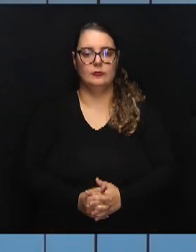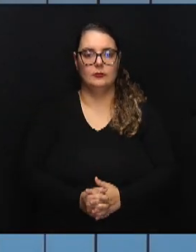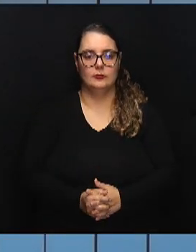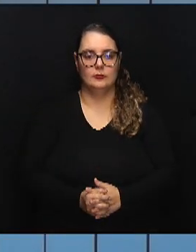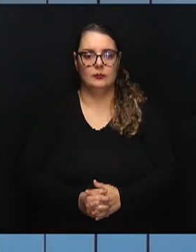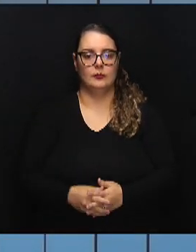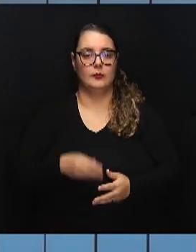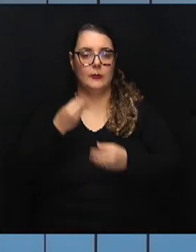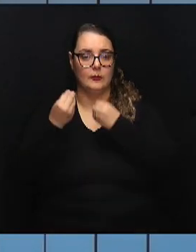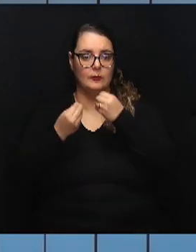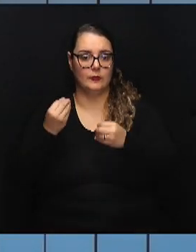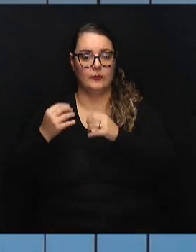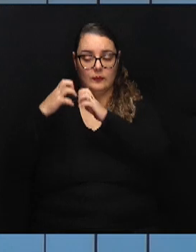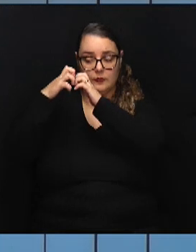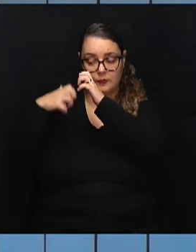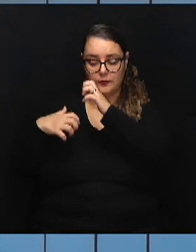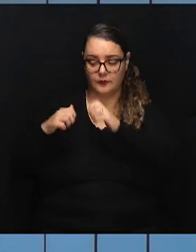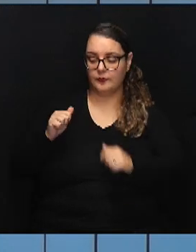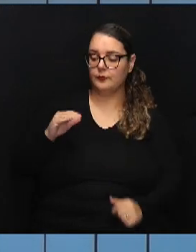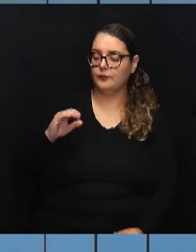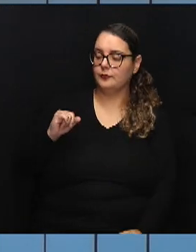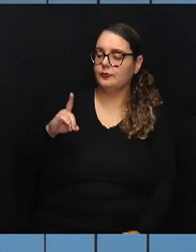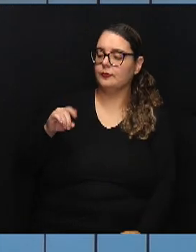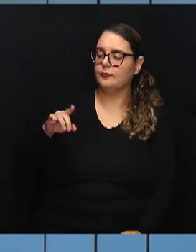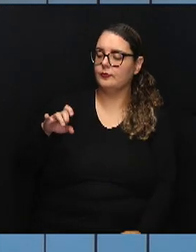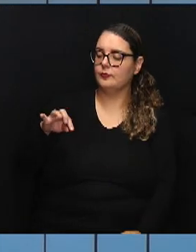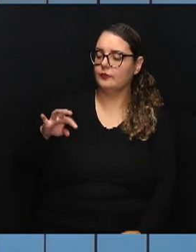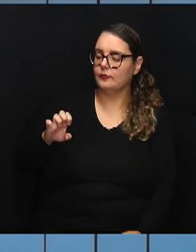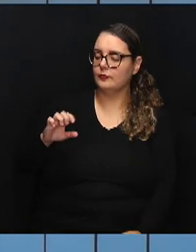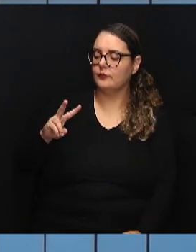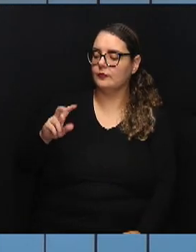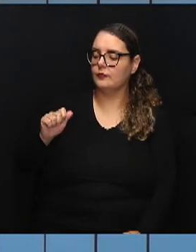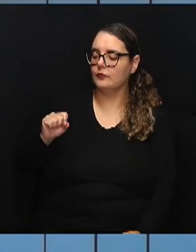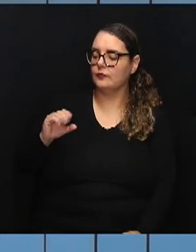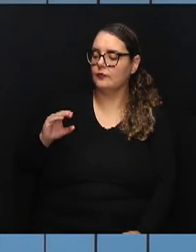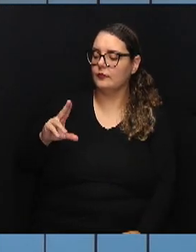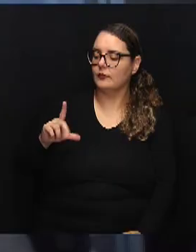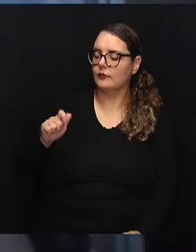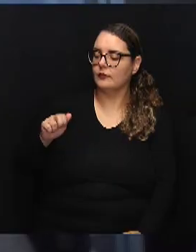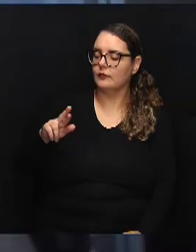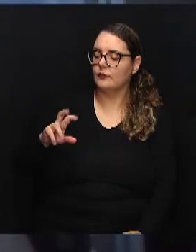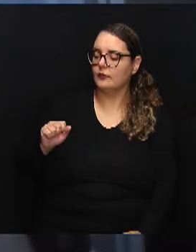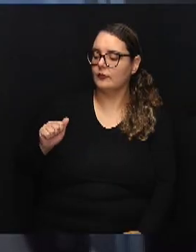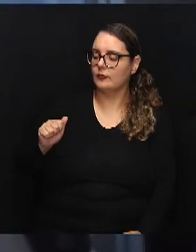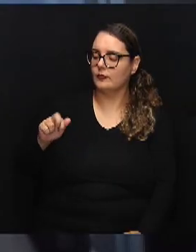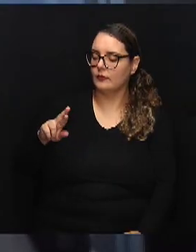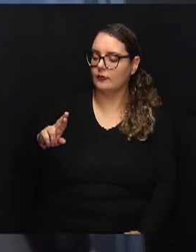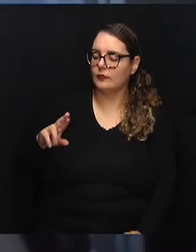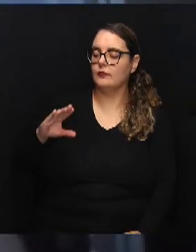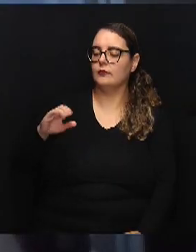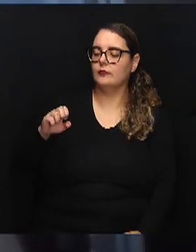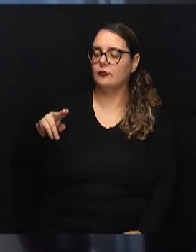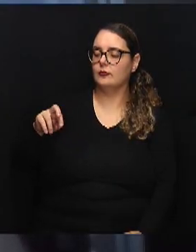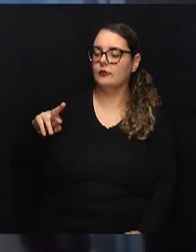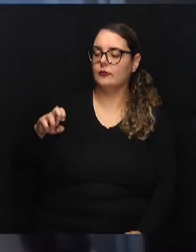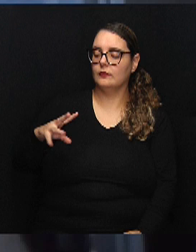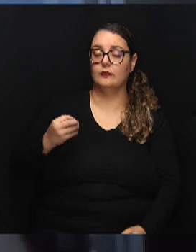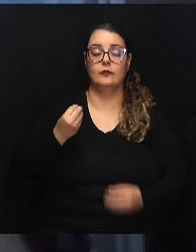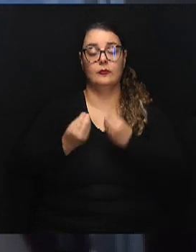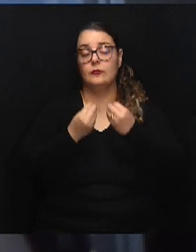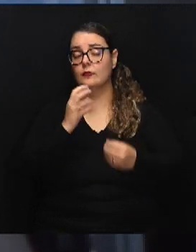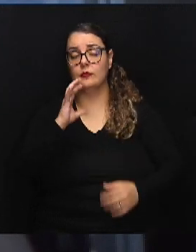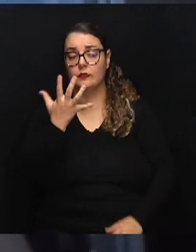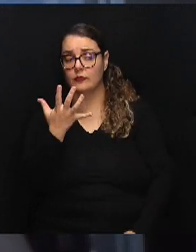que o AVC, que é o acidente vascular cerebral, ele acontece. Vamos lá, Ana. É o seguinte, nós